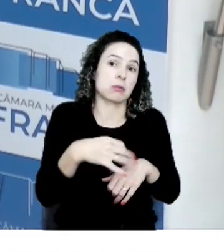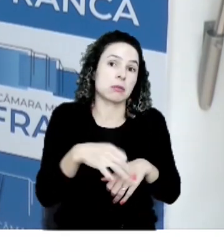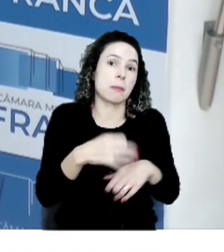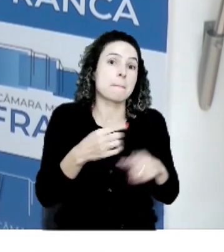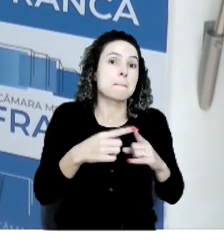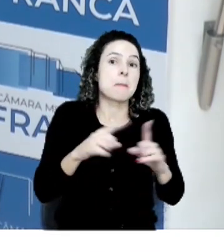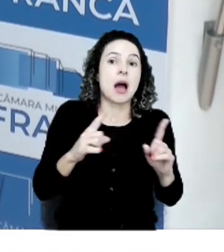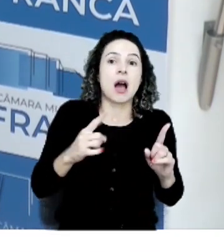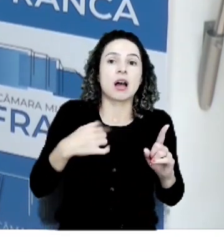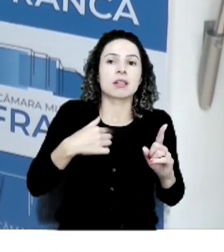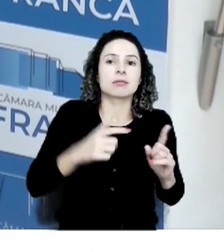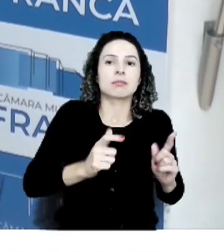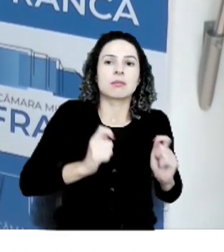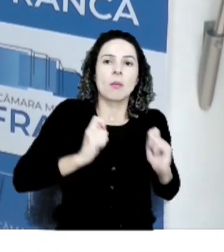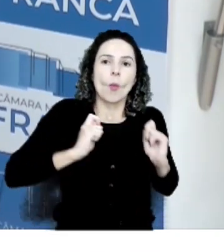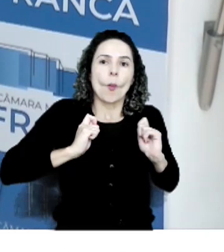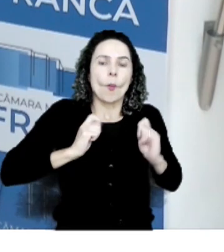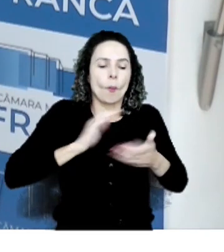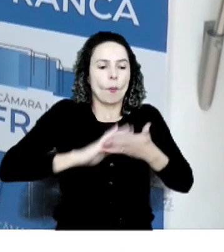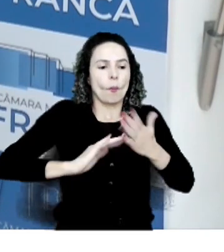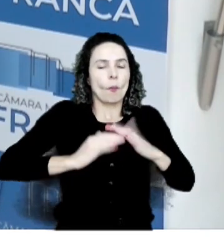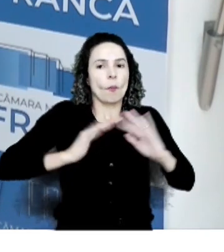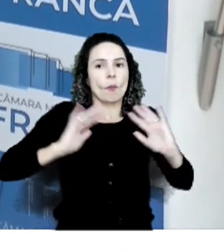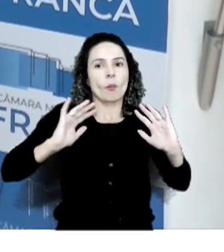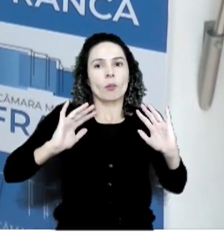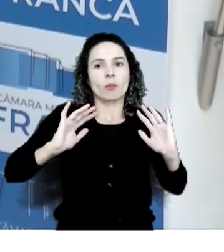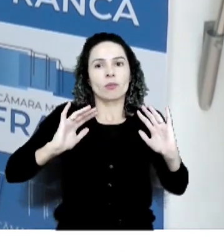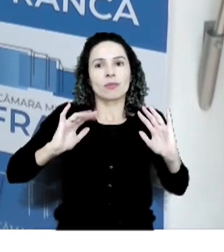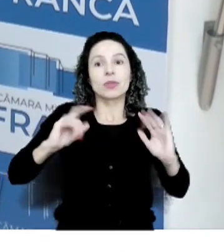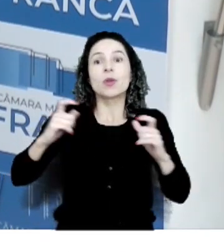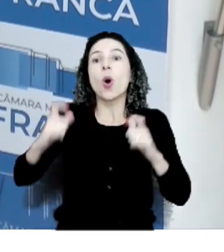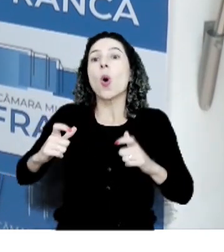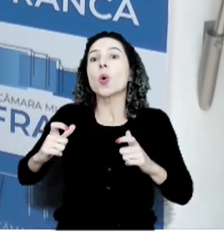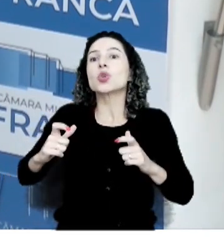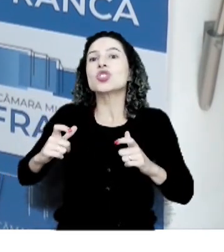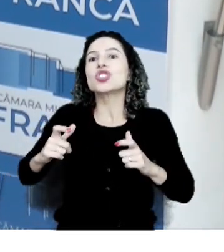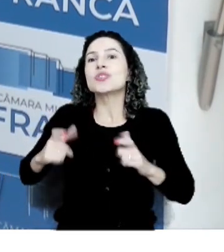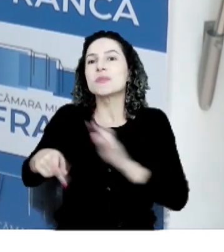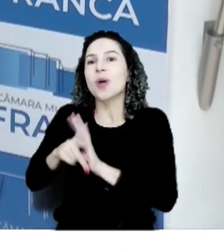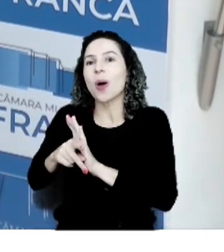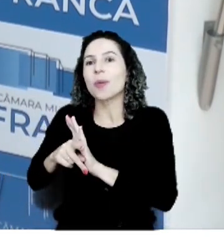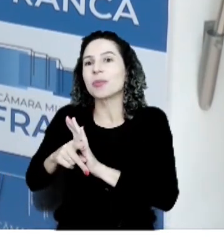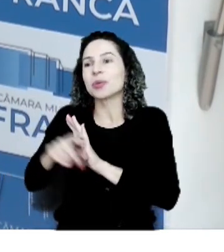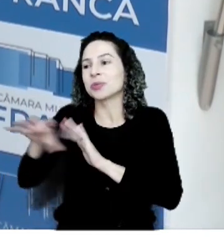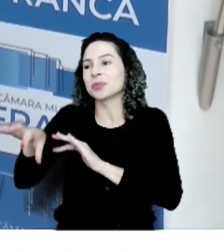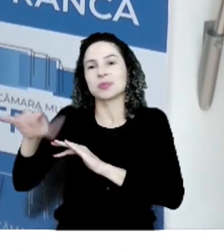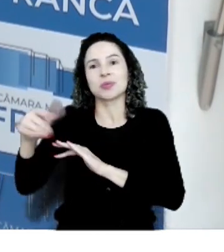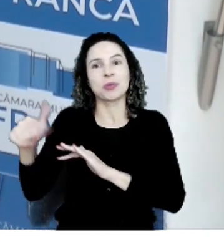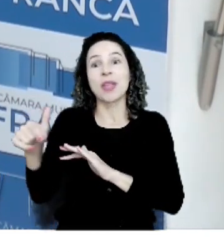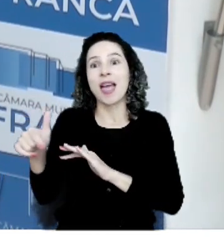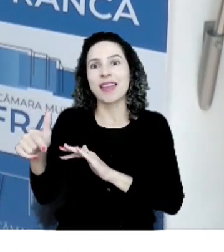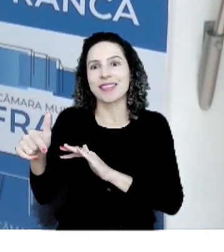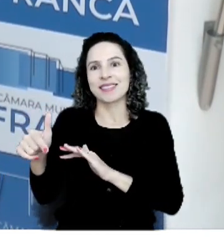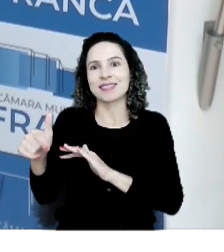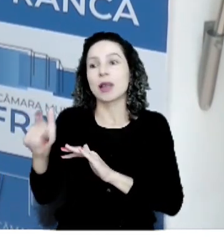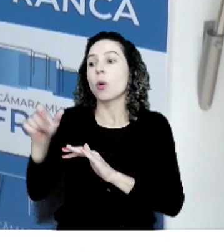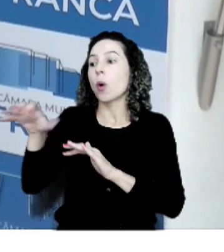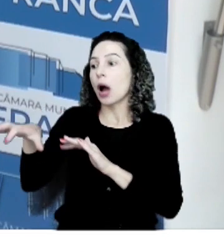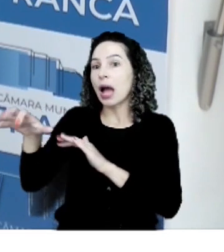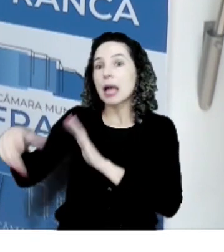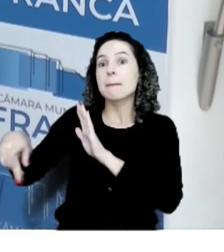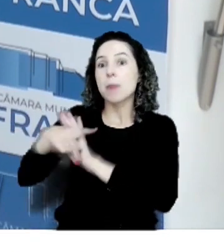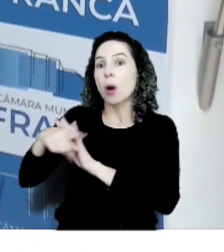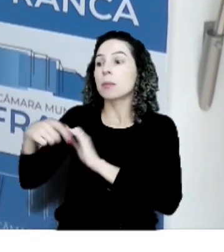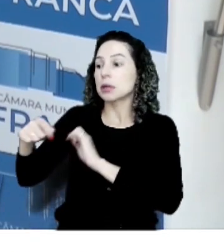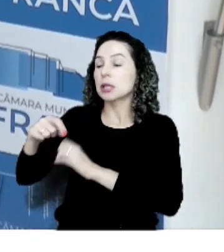gente omite a cidade de origem. Então, os municípios da cidade tem que fazer a parte